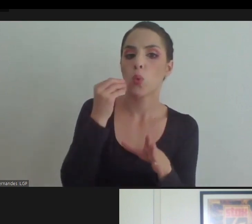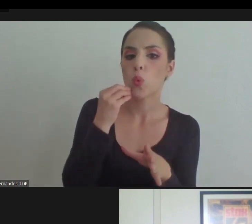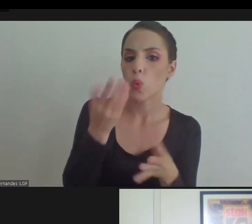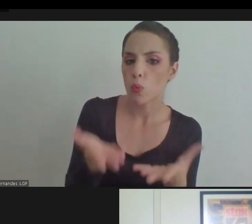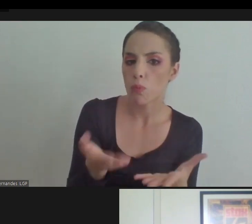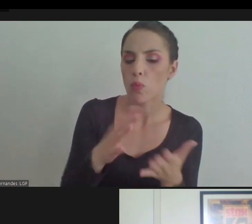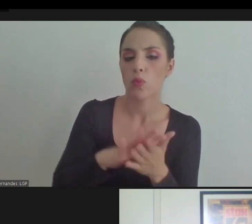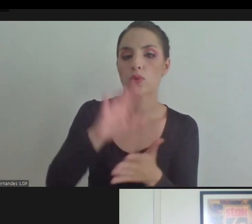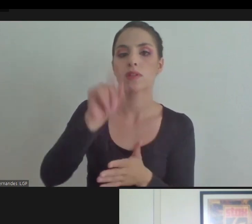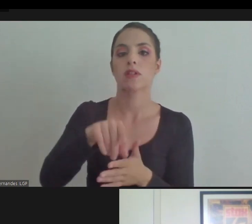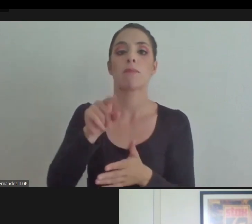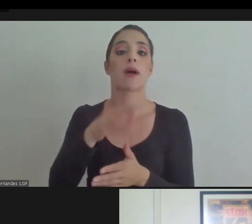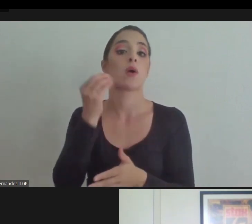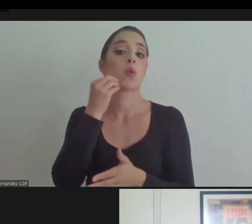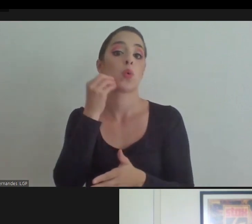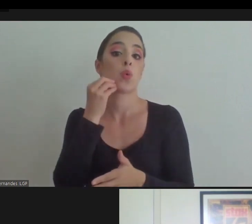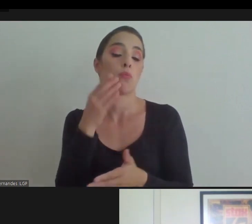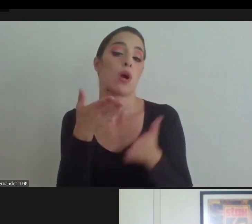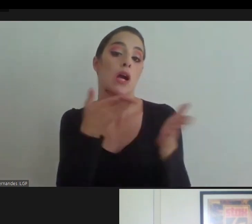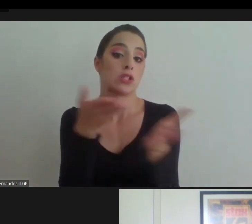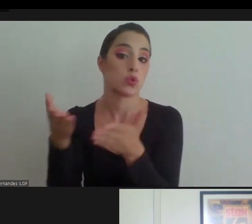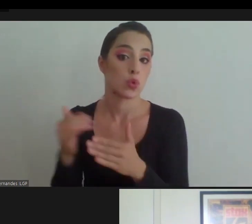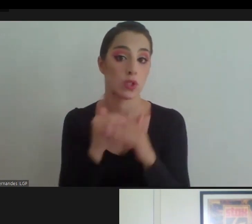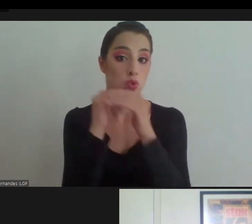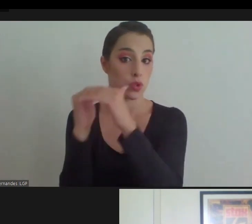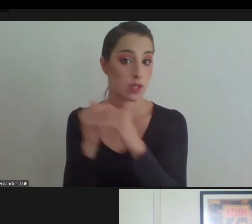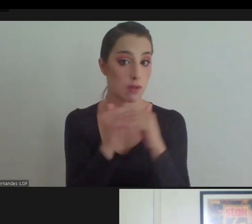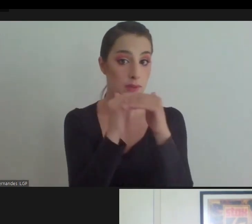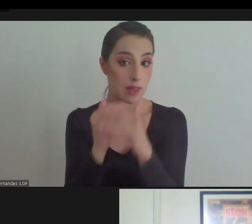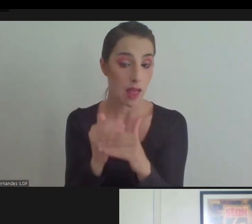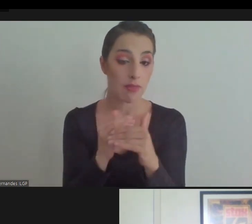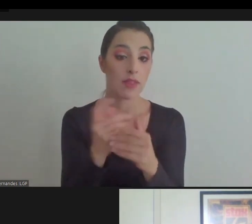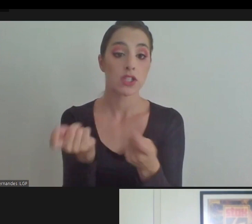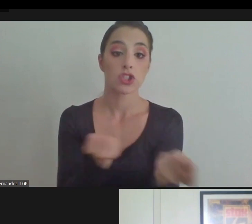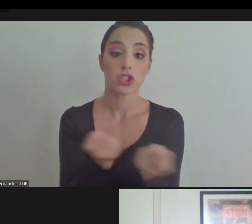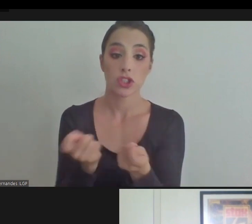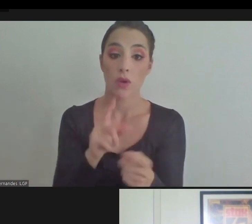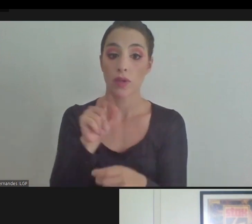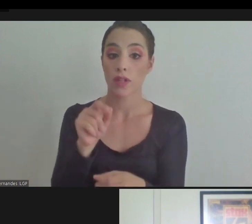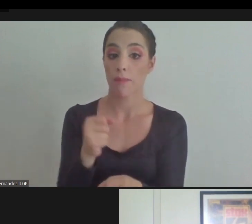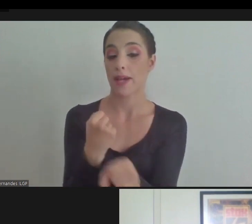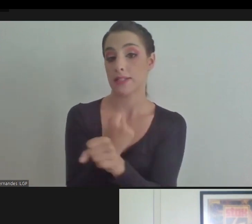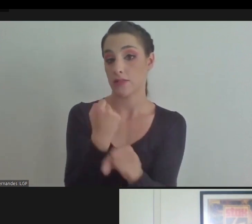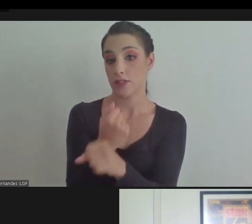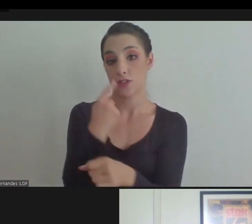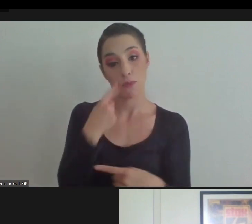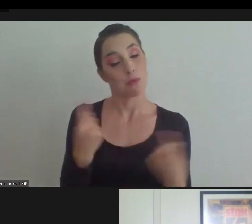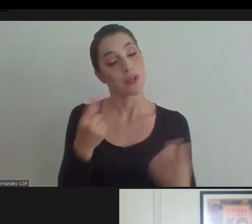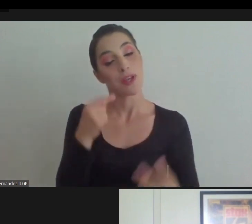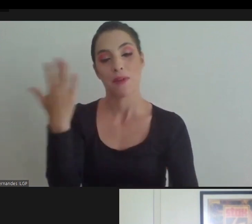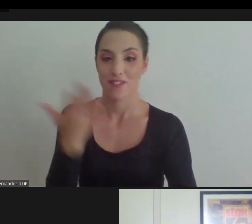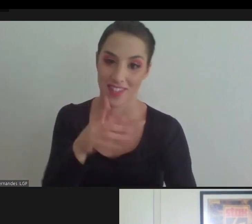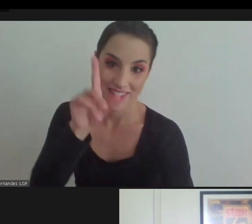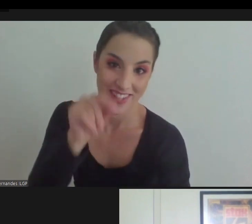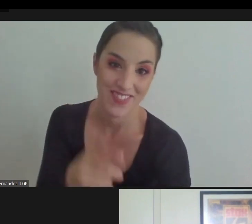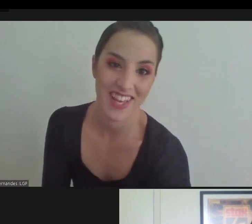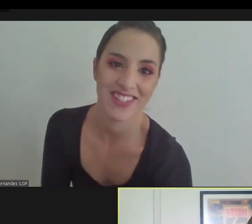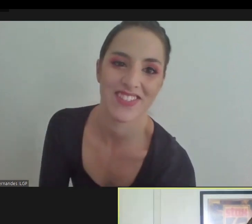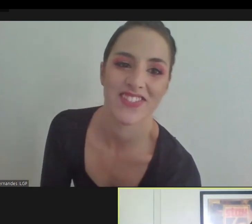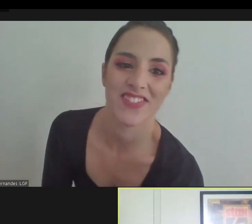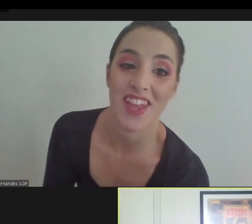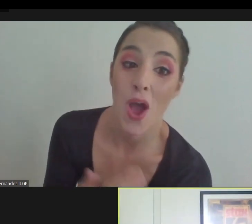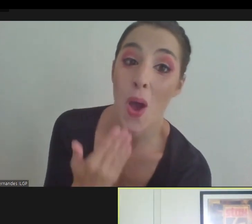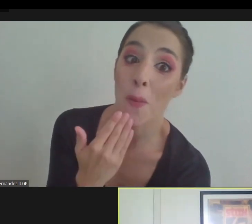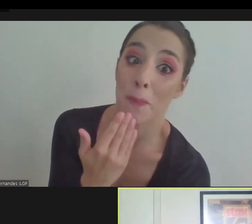forma contribui para a sustentabilidade na gestão e serviço público? Muito bem-vinda, Adriana.